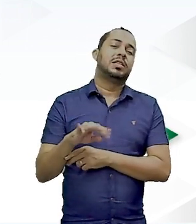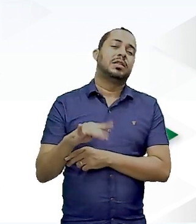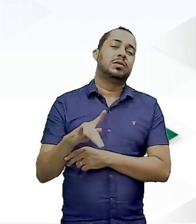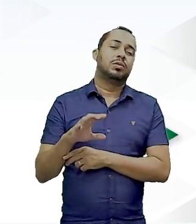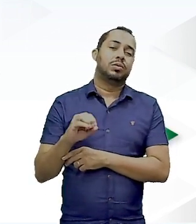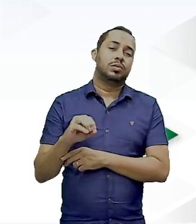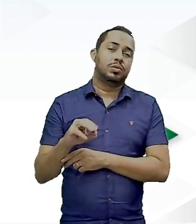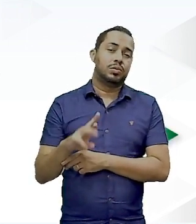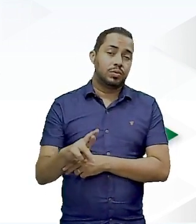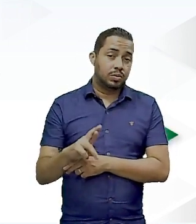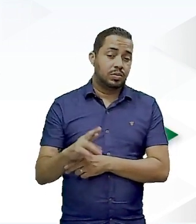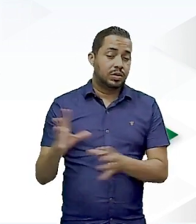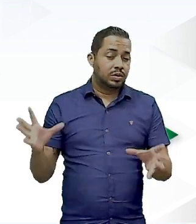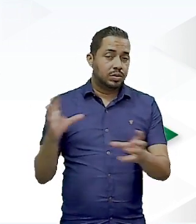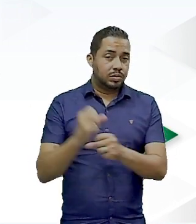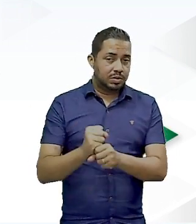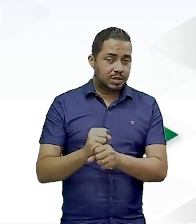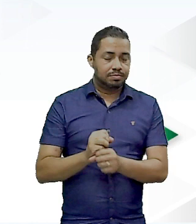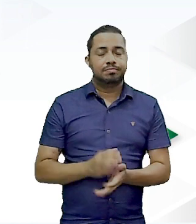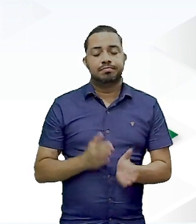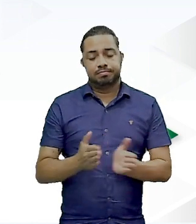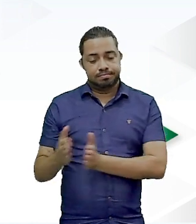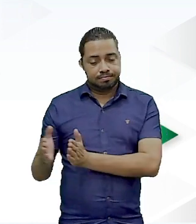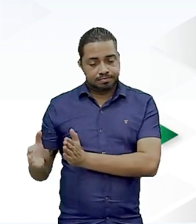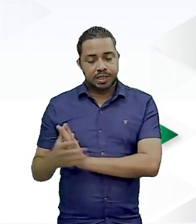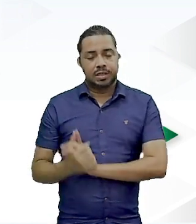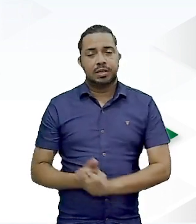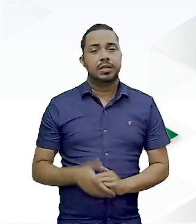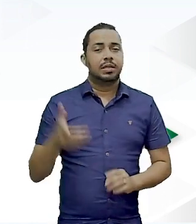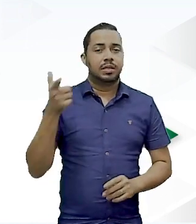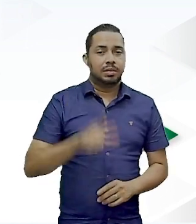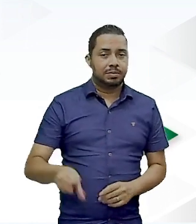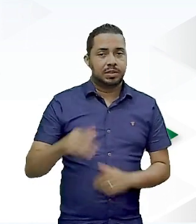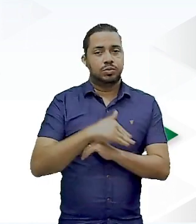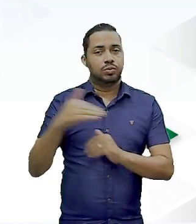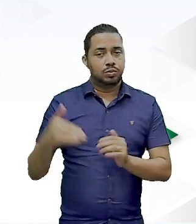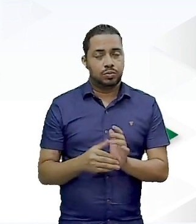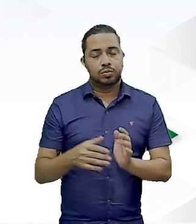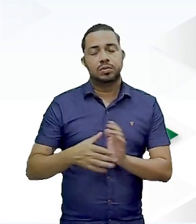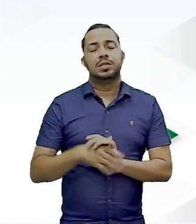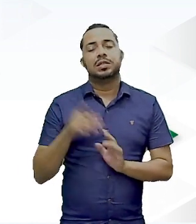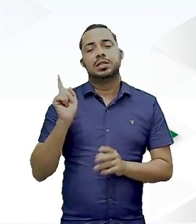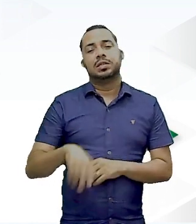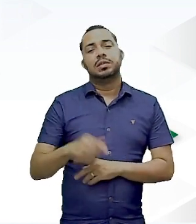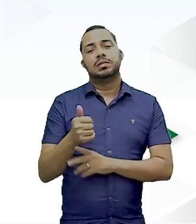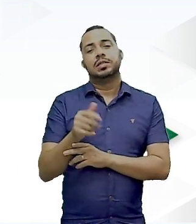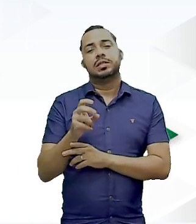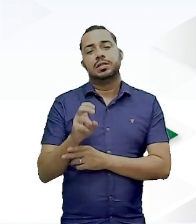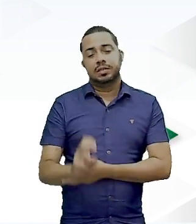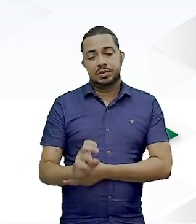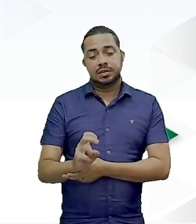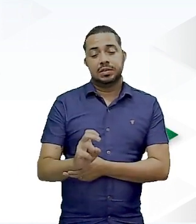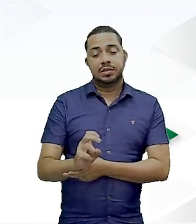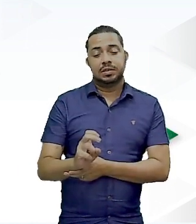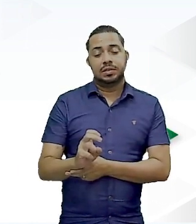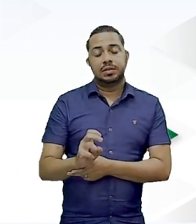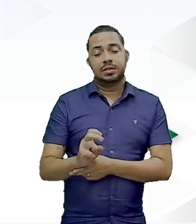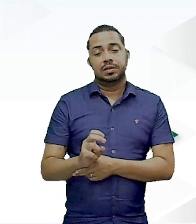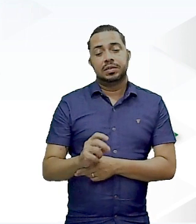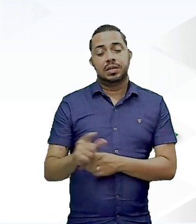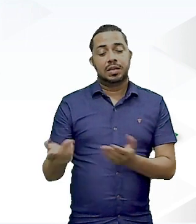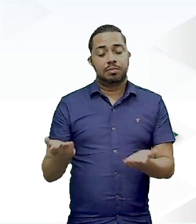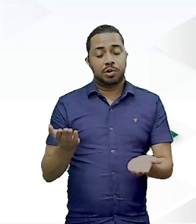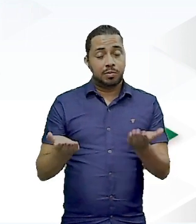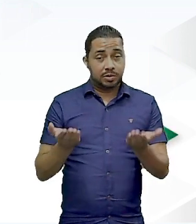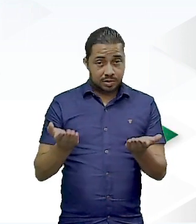todo. Vamos somar as partes. Repete o todo, que é o 15, frações